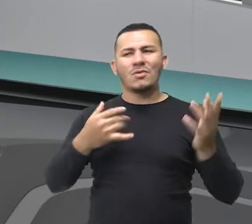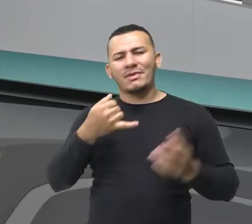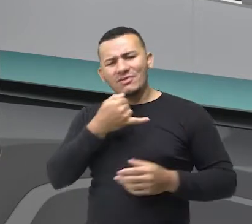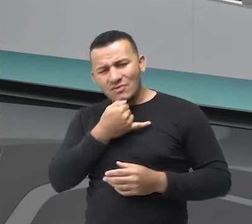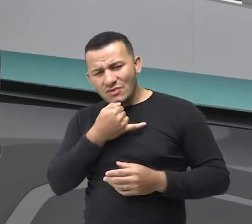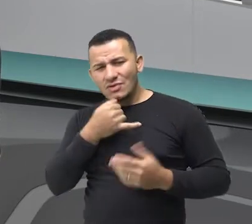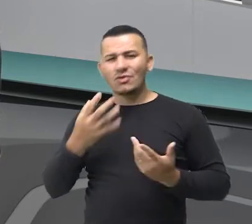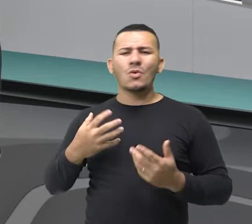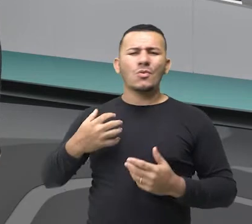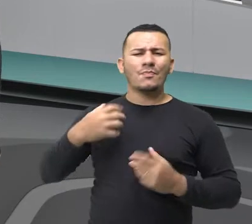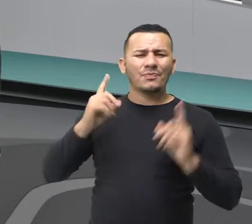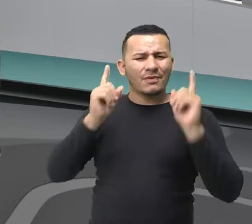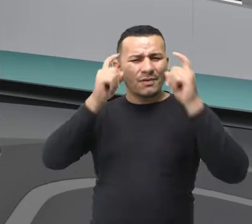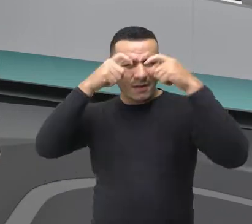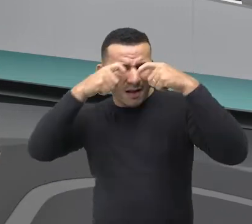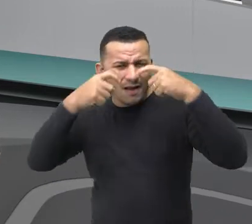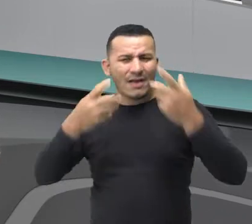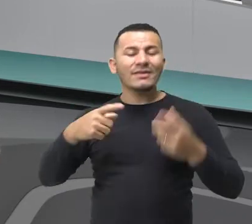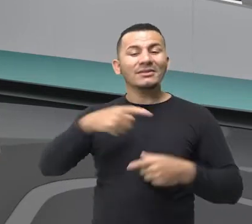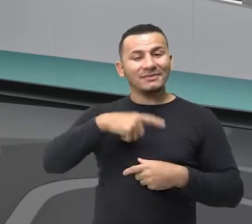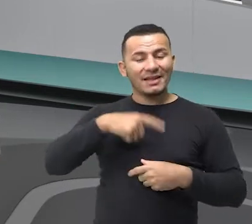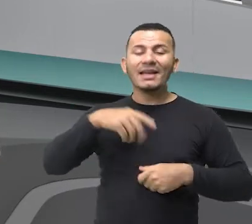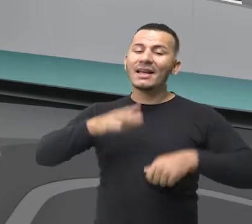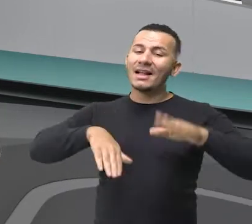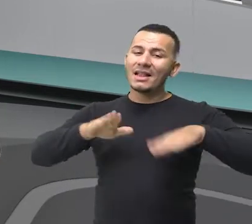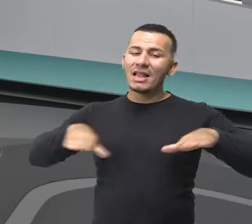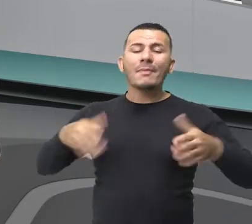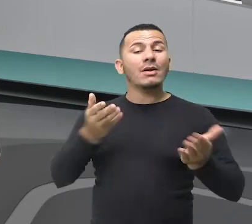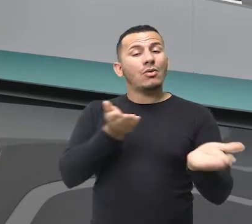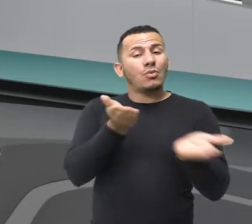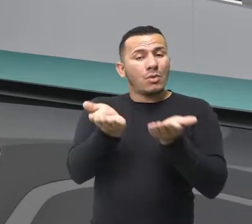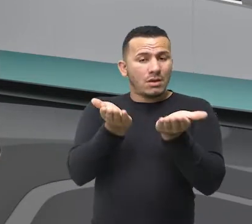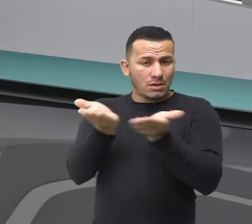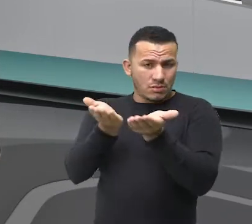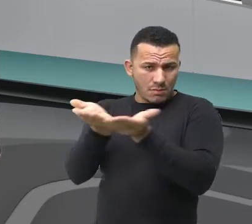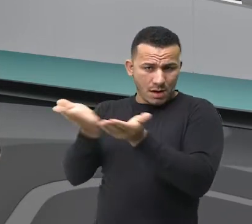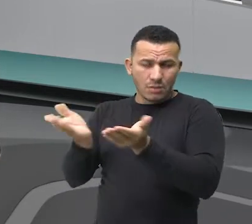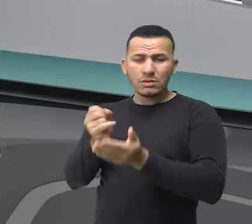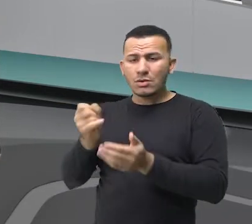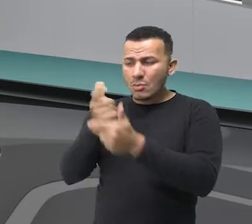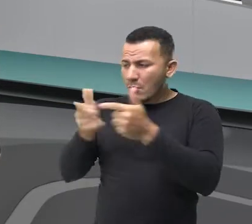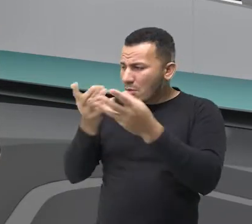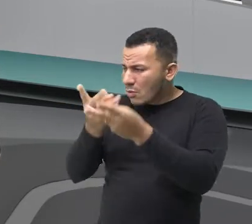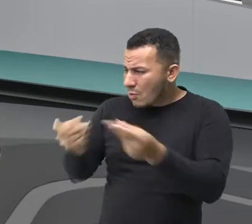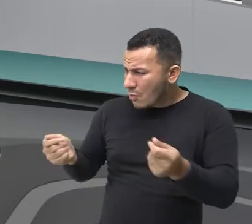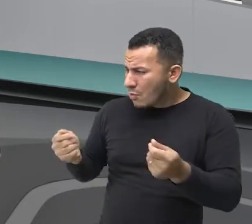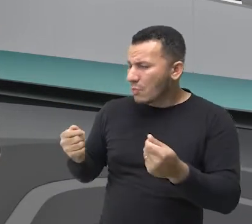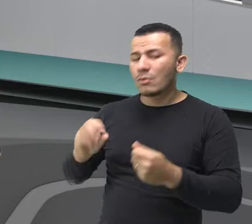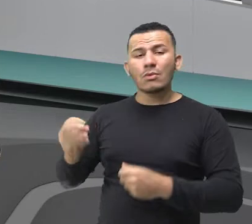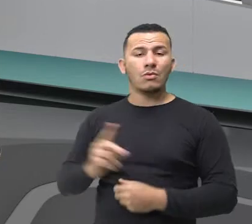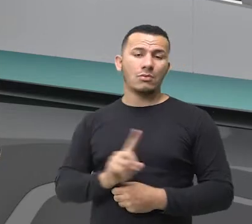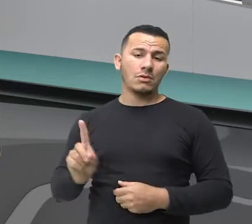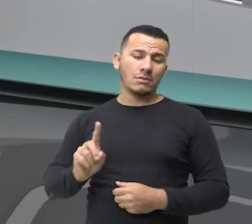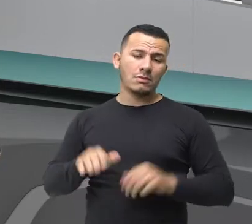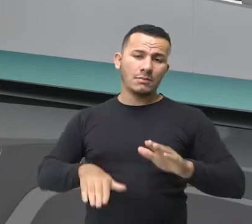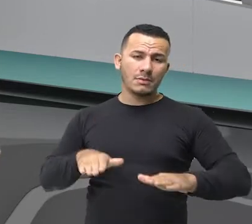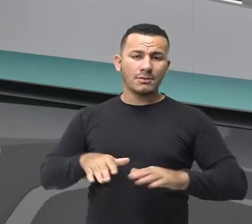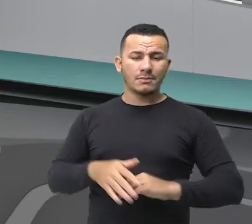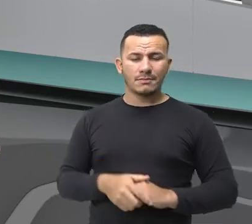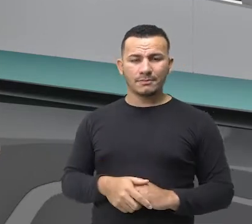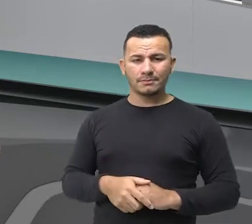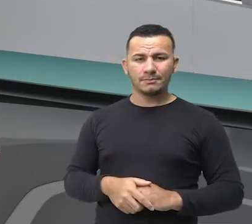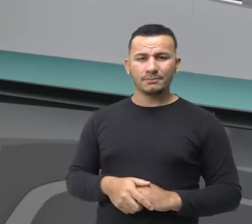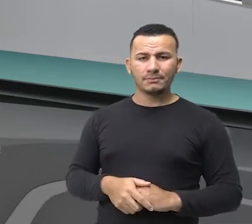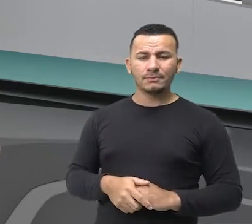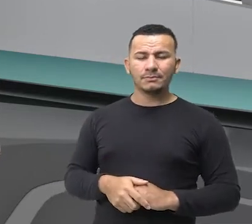triste é uma carinha com raiva Observe que isso vai depender Claro se o problema foi resolvido ou não Observe